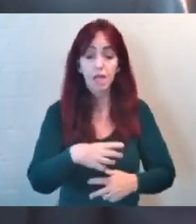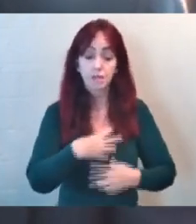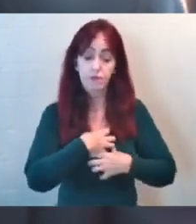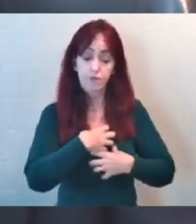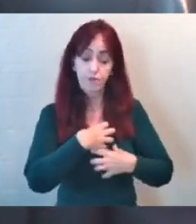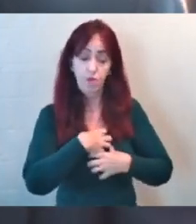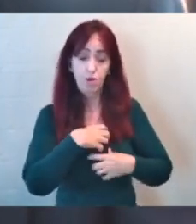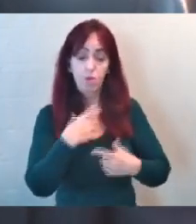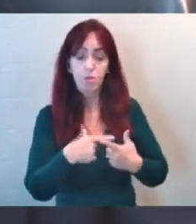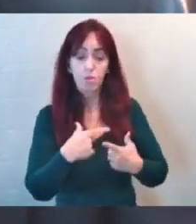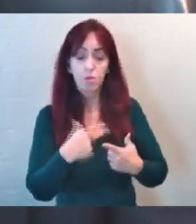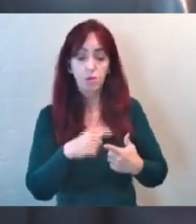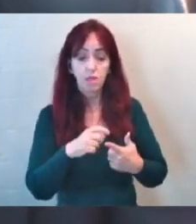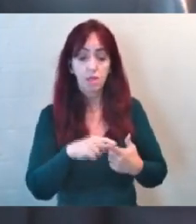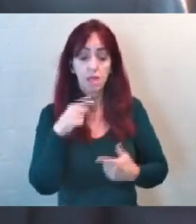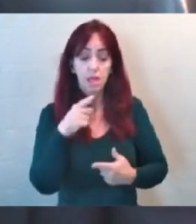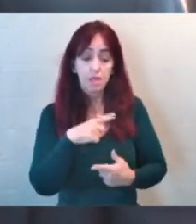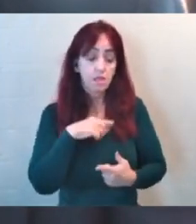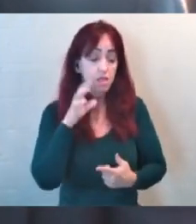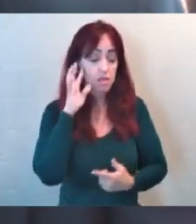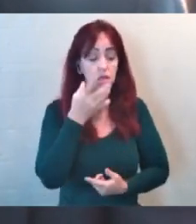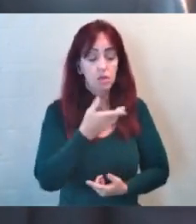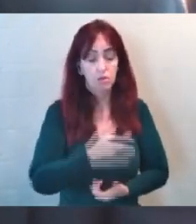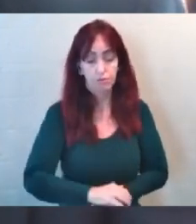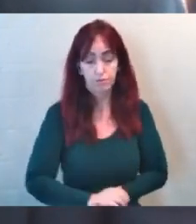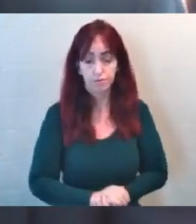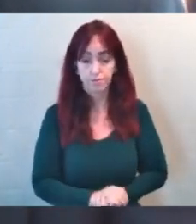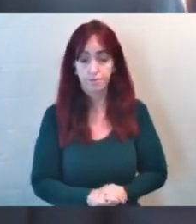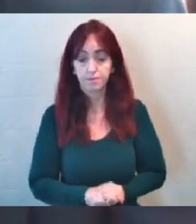comodo. Aí eles chegarem a uma conclusão, né?